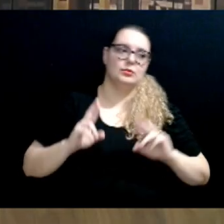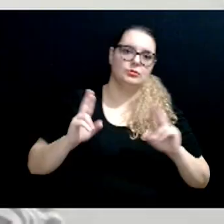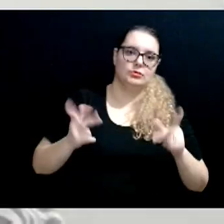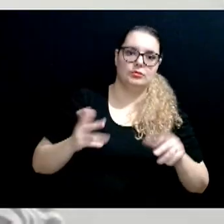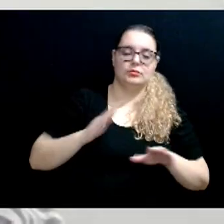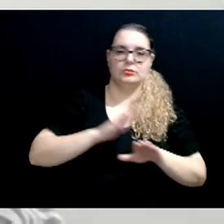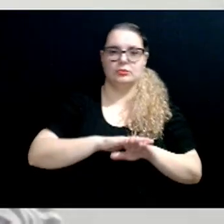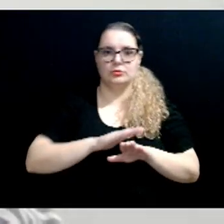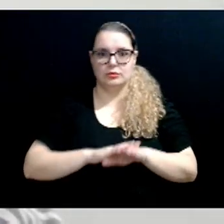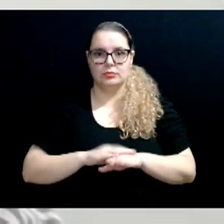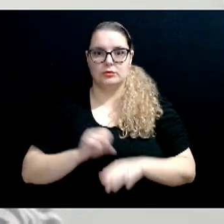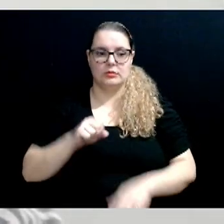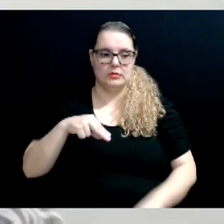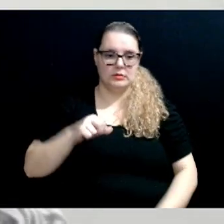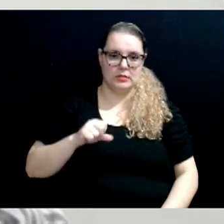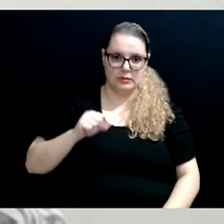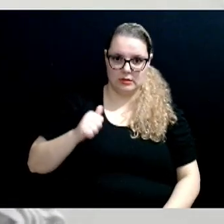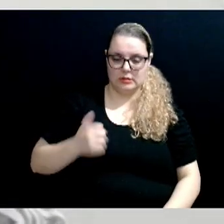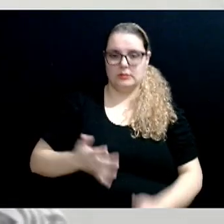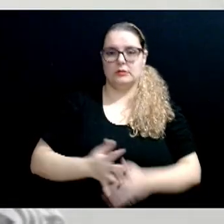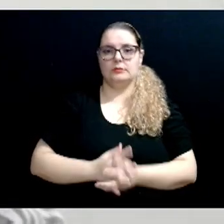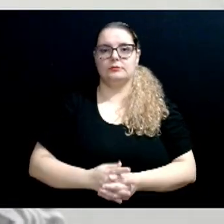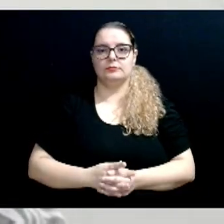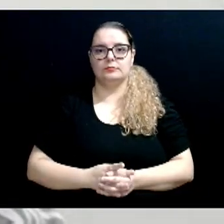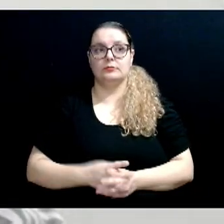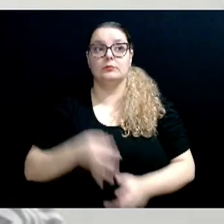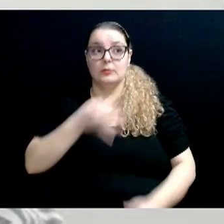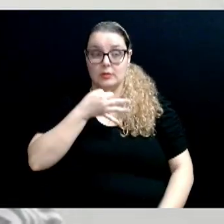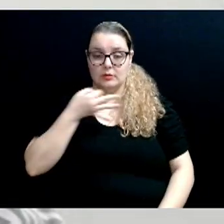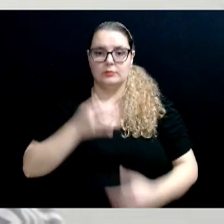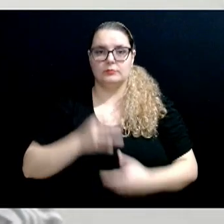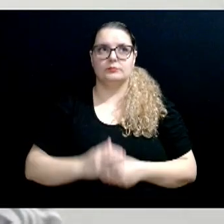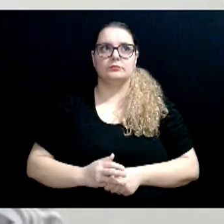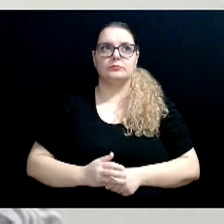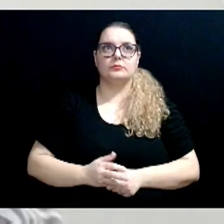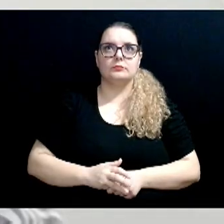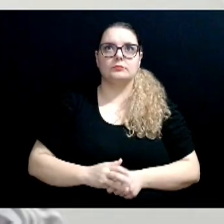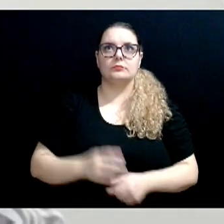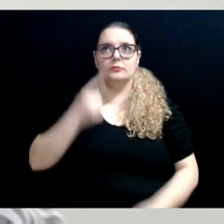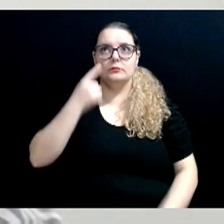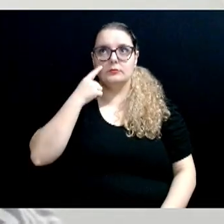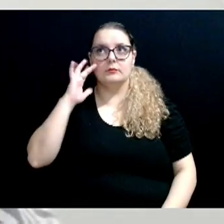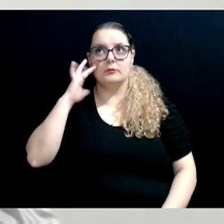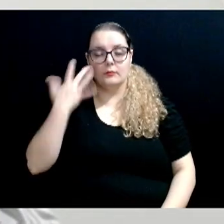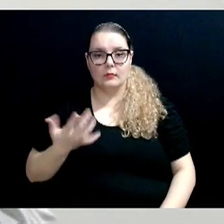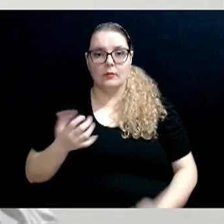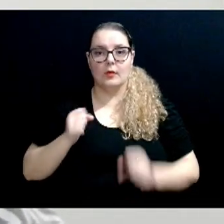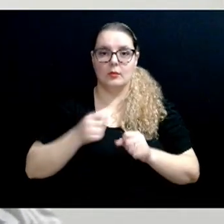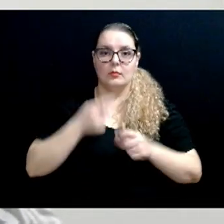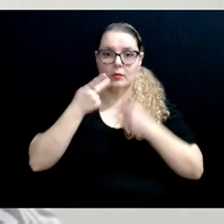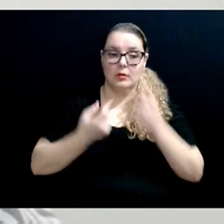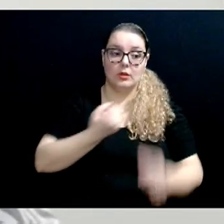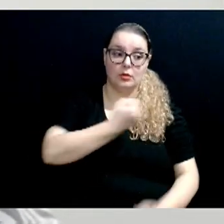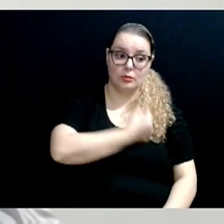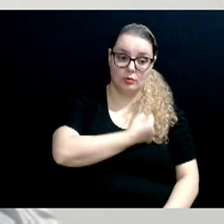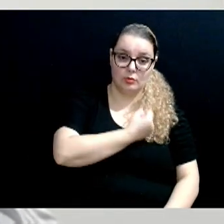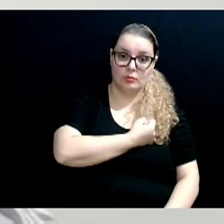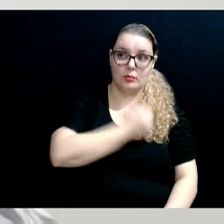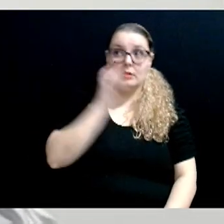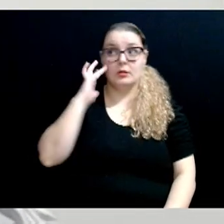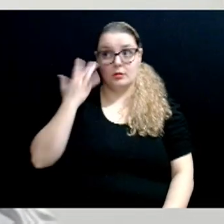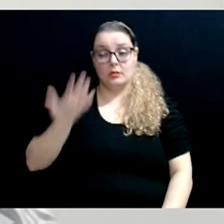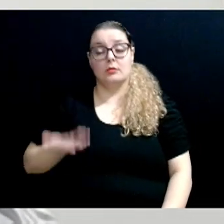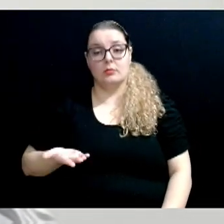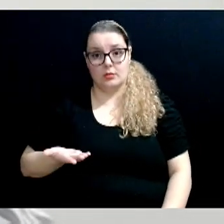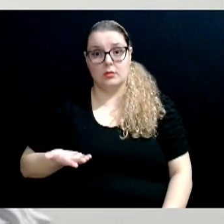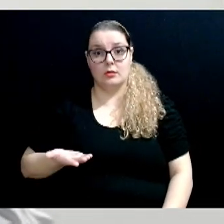Sanasa? Perfeito. Olha, eu acho que a gente pode falar tanto em números, eu acho que o número sempre vai